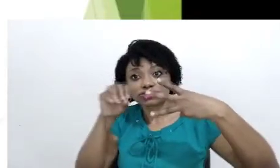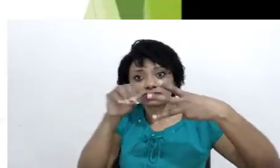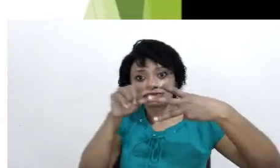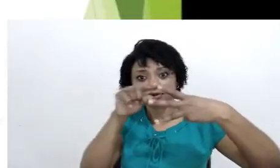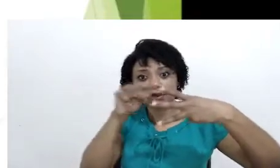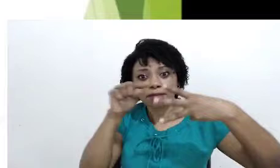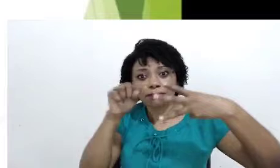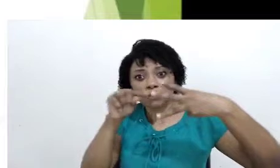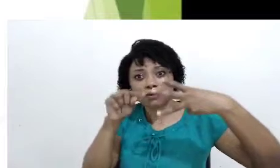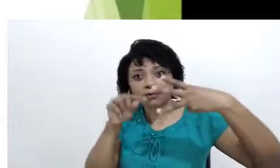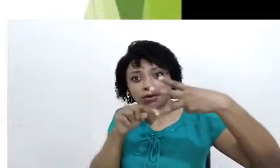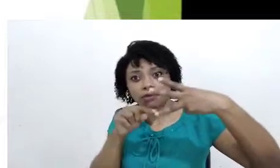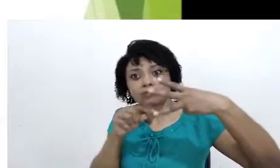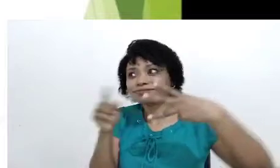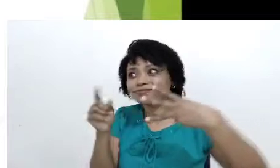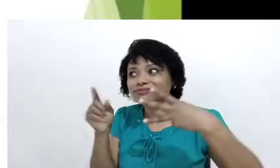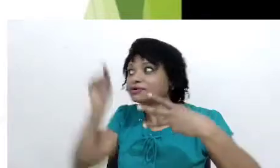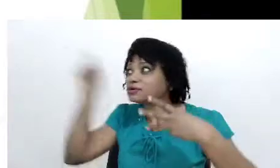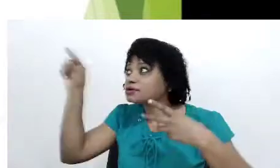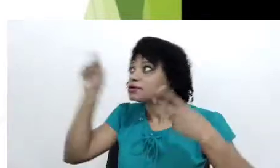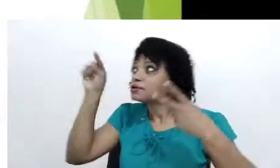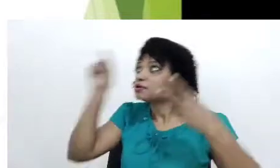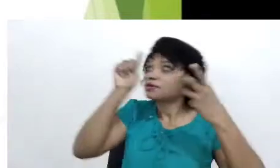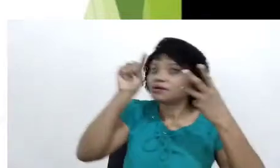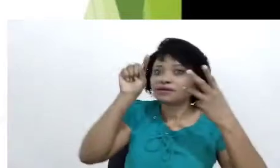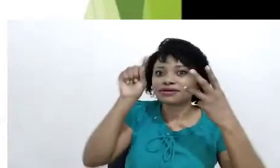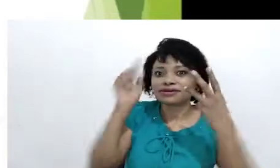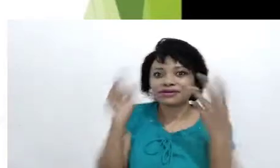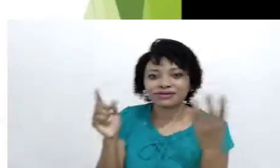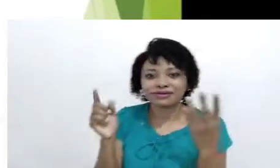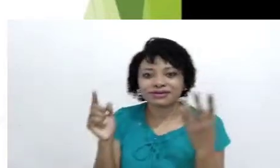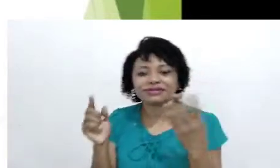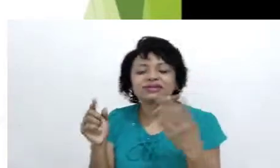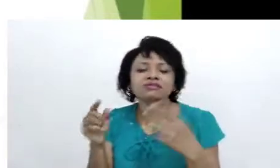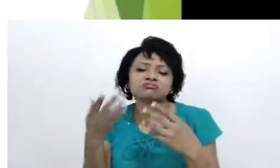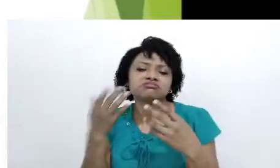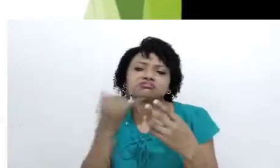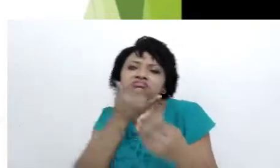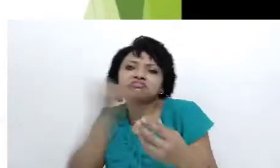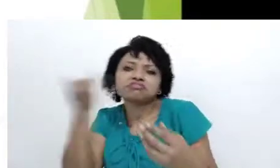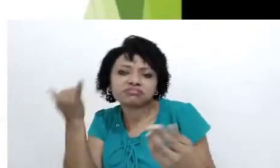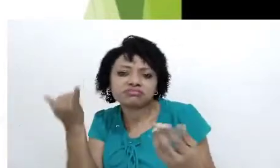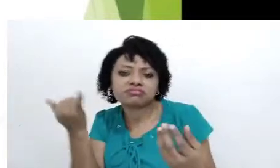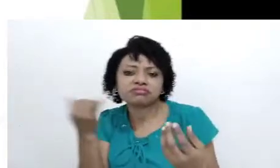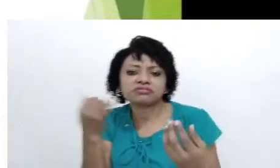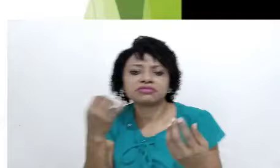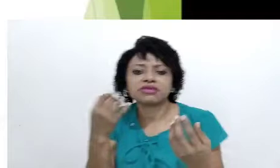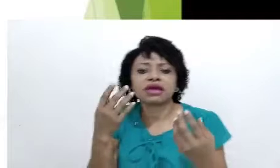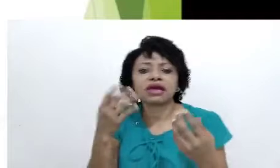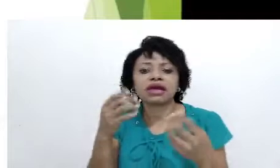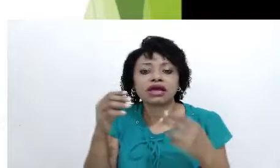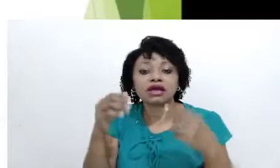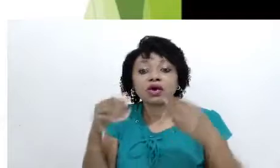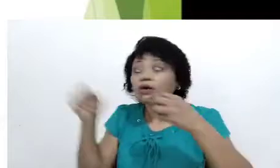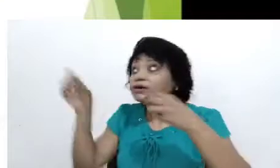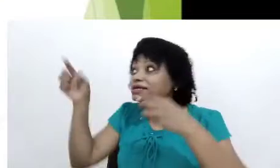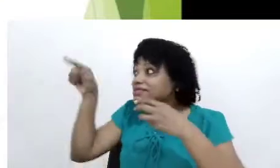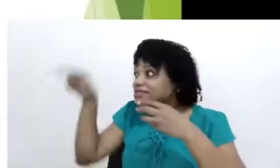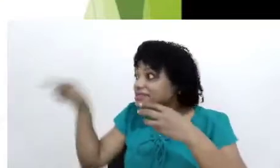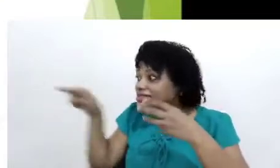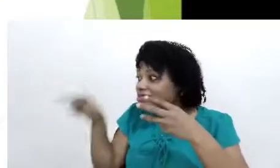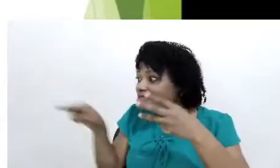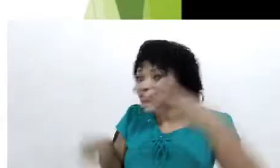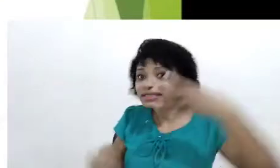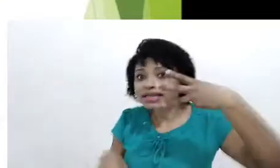sentido. Onde esse módulo nada mais é do que um número e uma unidade, por exemplo, 4 centímetros,